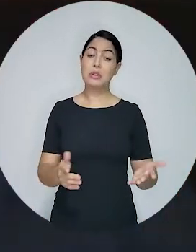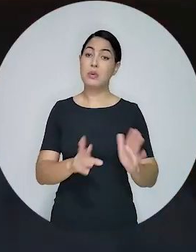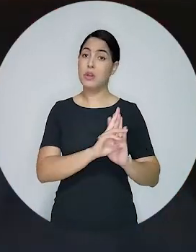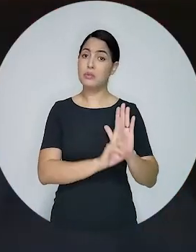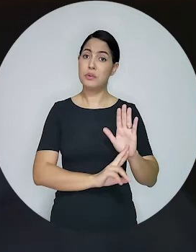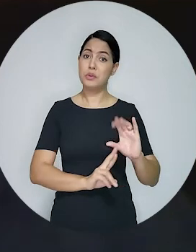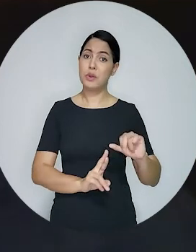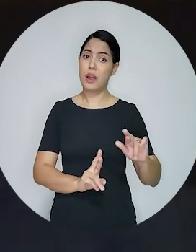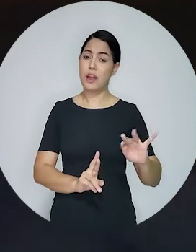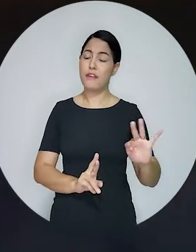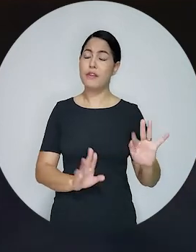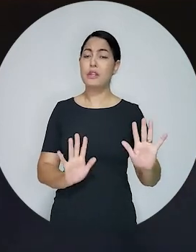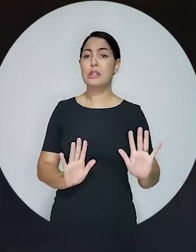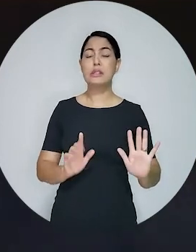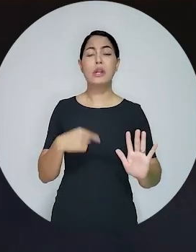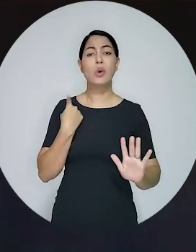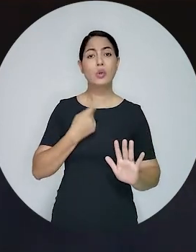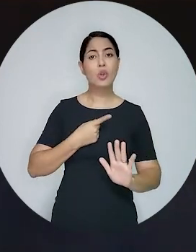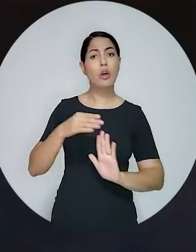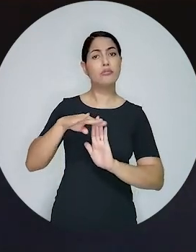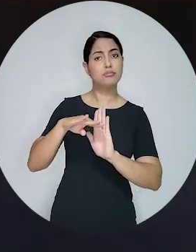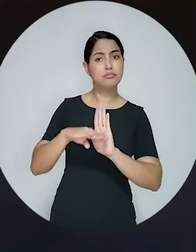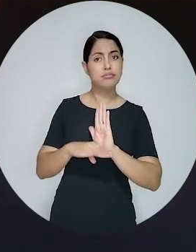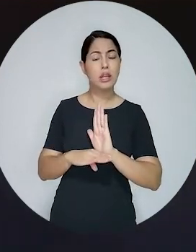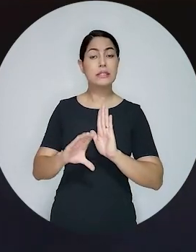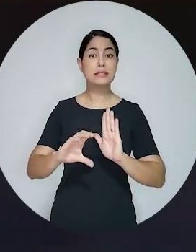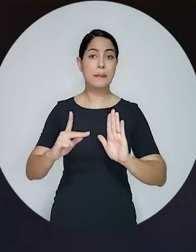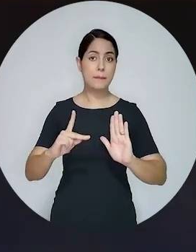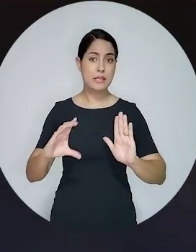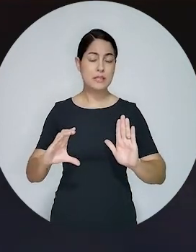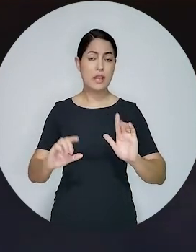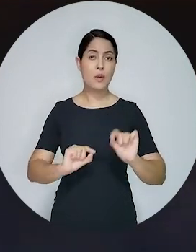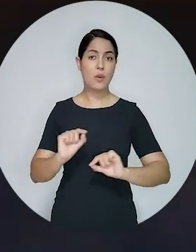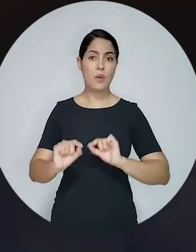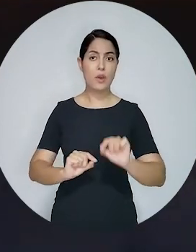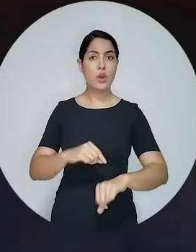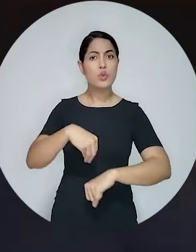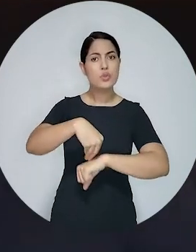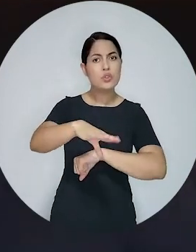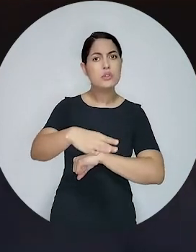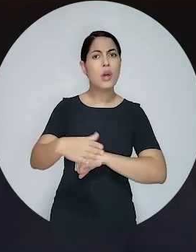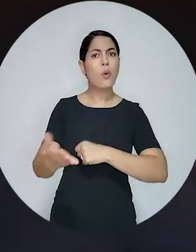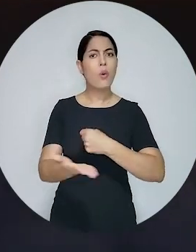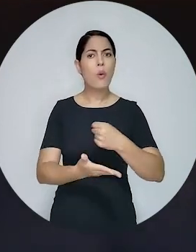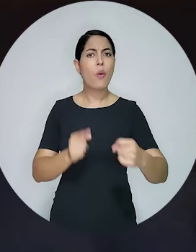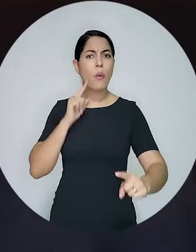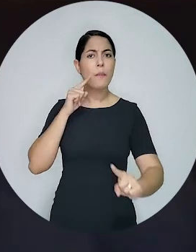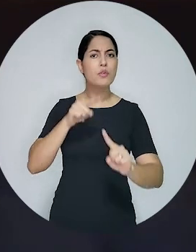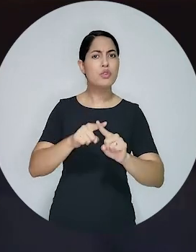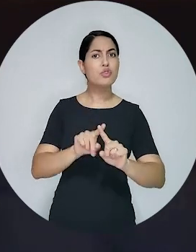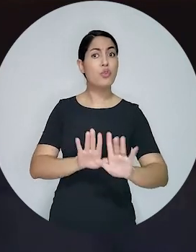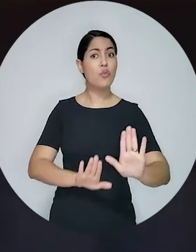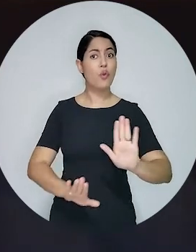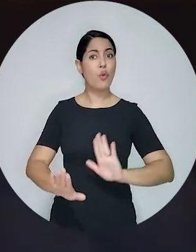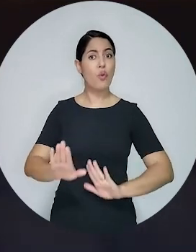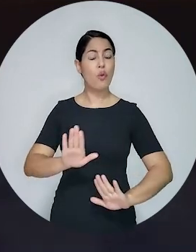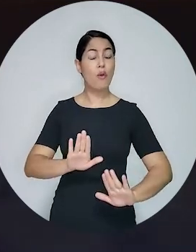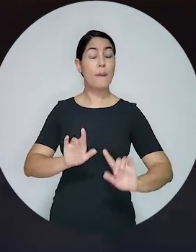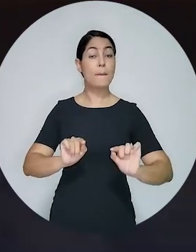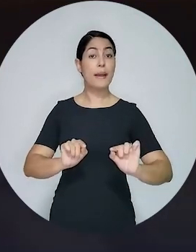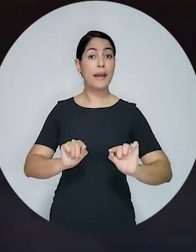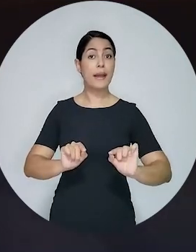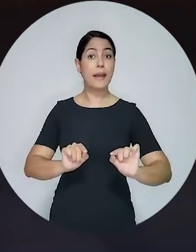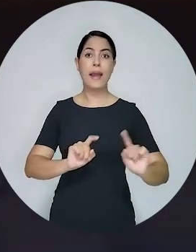regimento do CARF. Também estamos, na linha do CPC, sugerindo aqui uma fundamentação